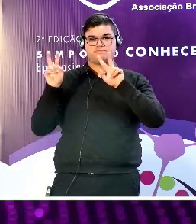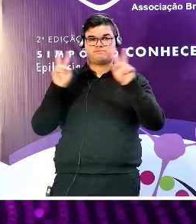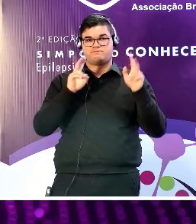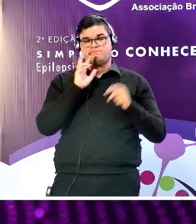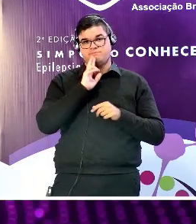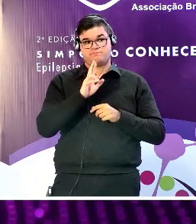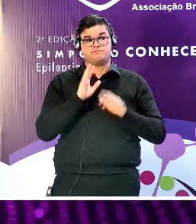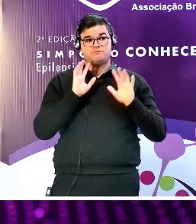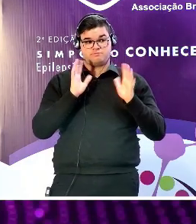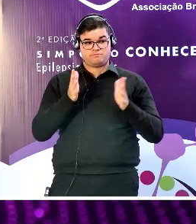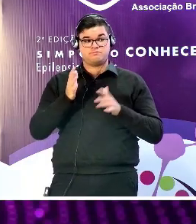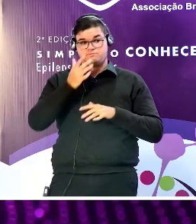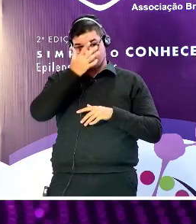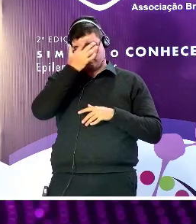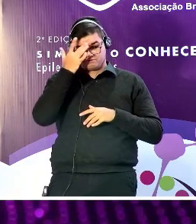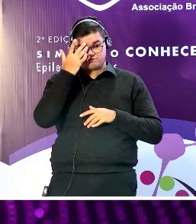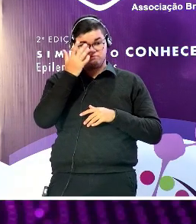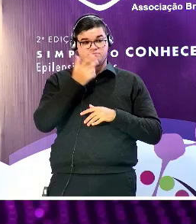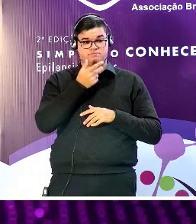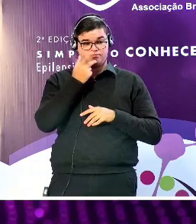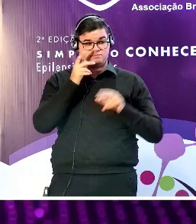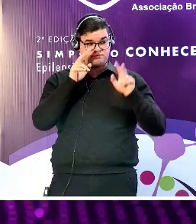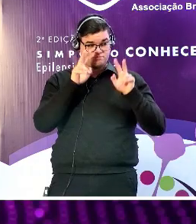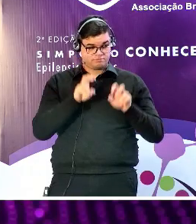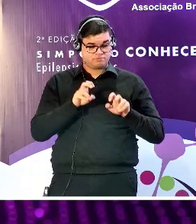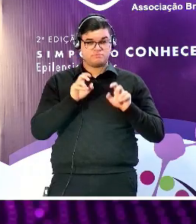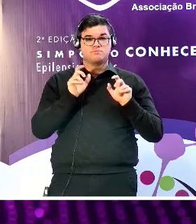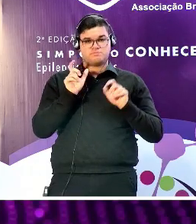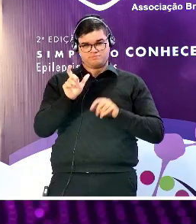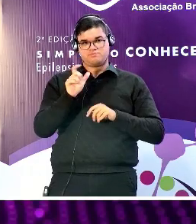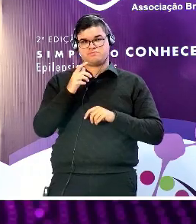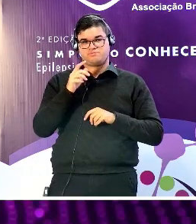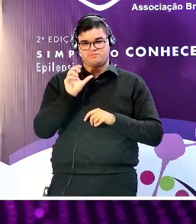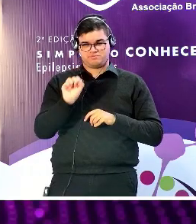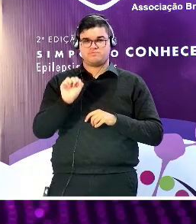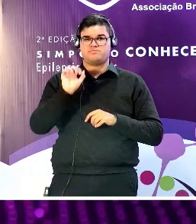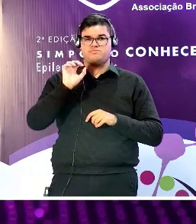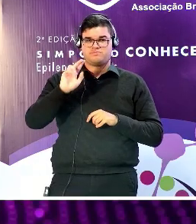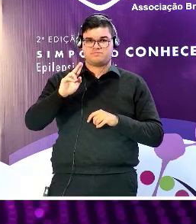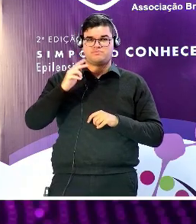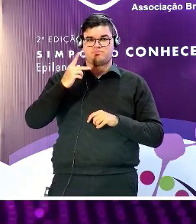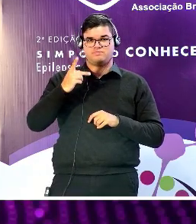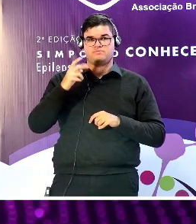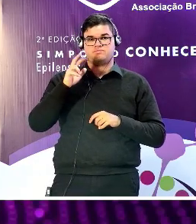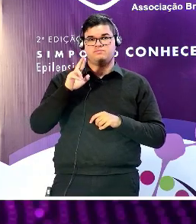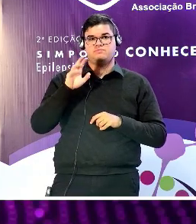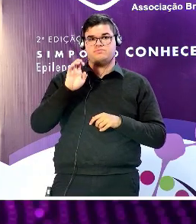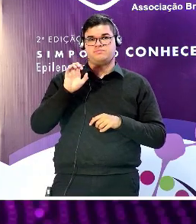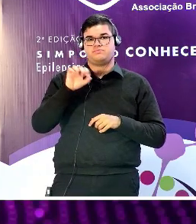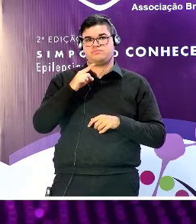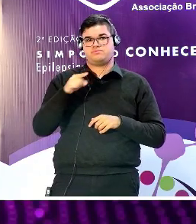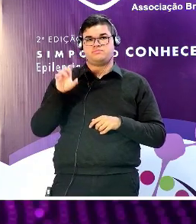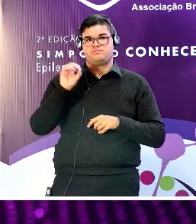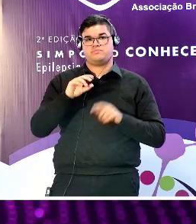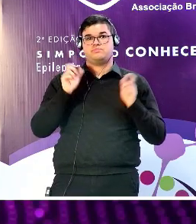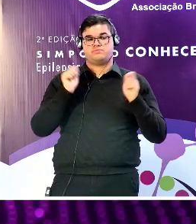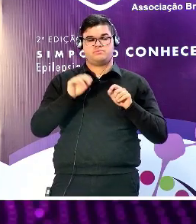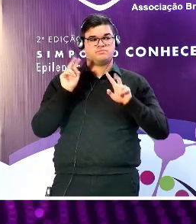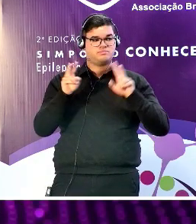Ouvimos falar sobre a supressão. A gente pode olhar mecanismos diferentes,